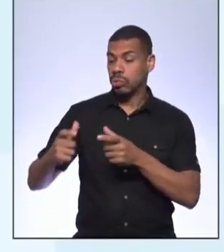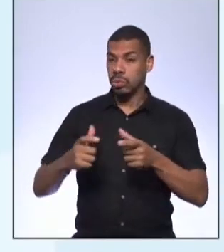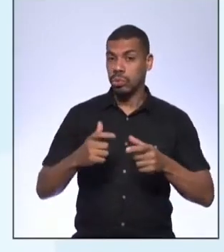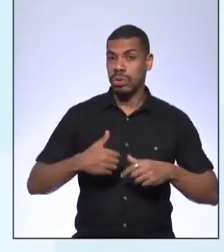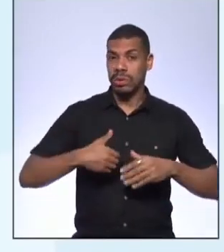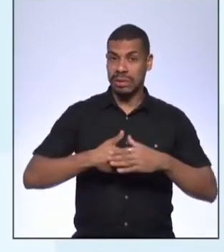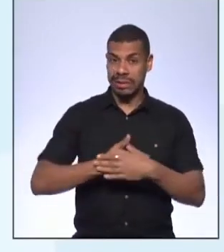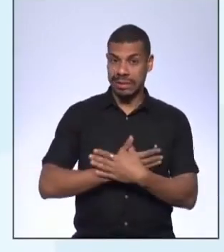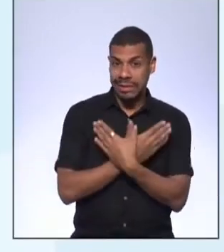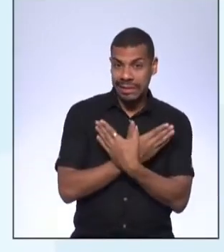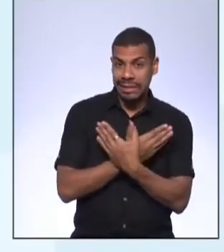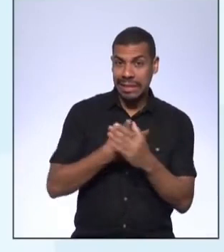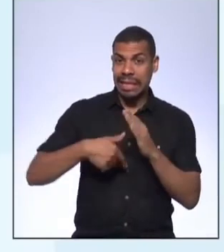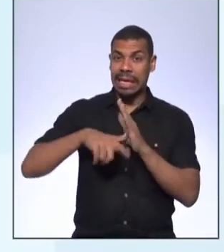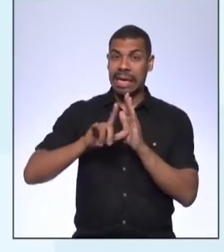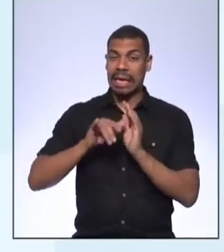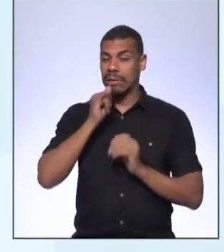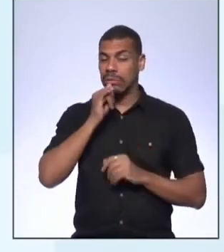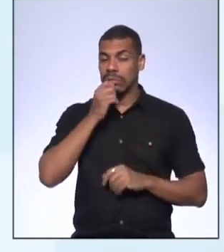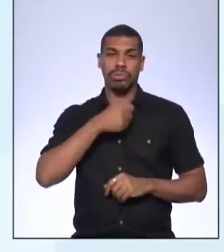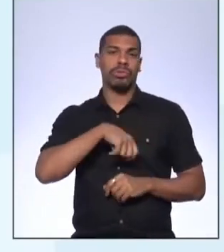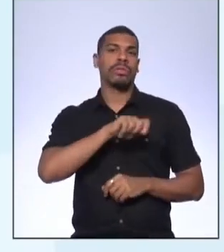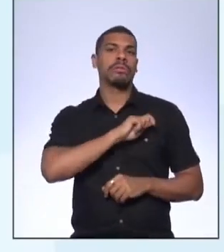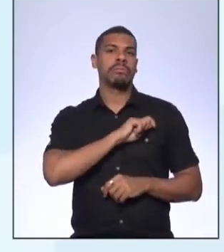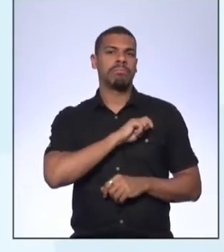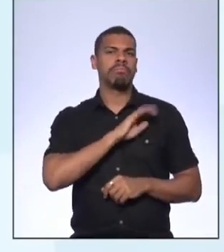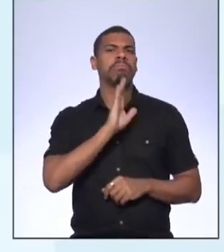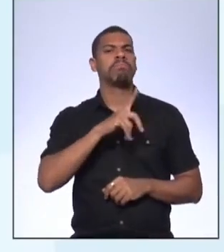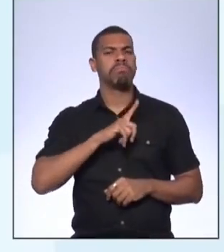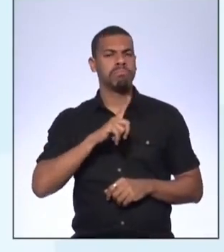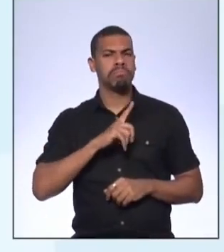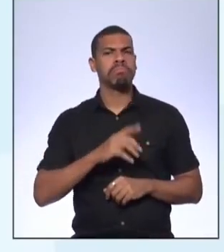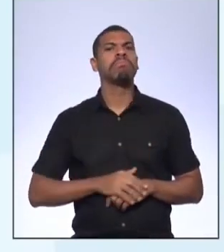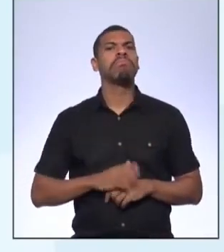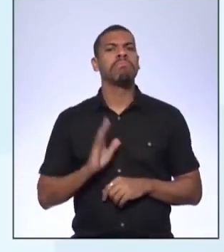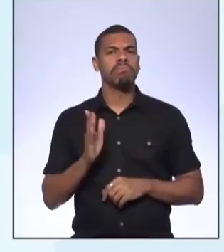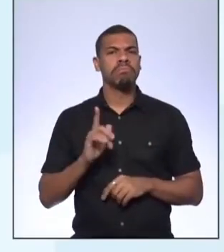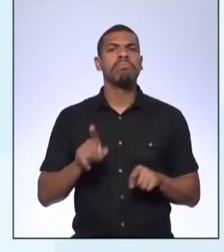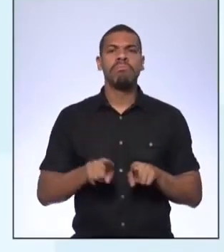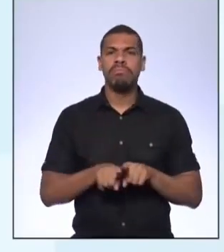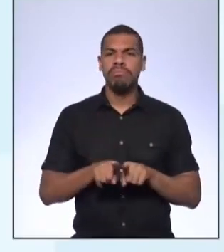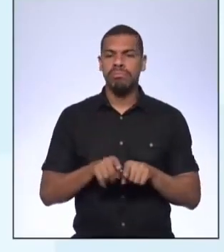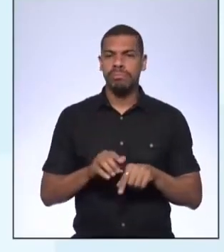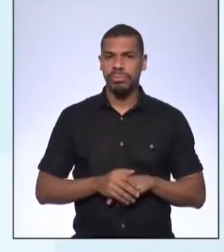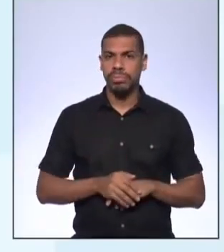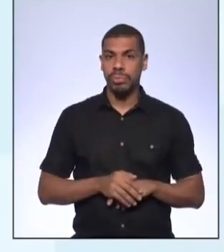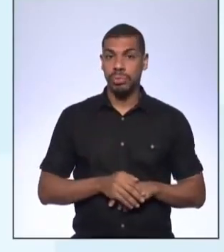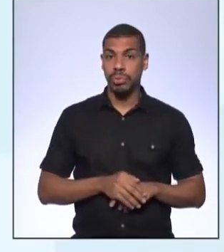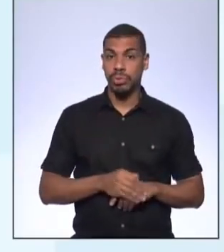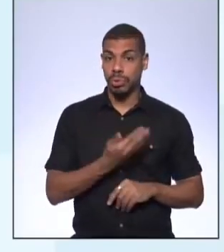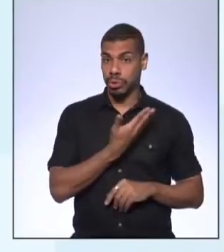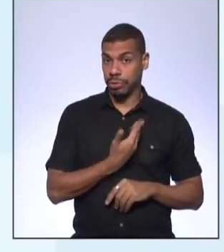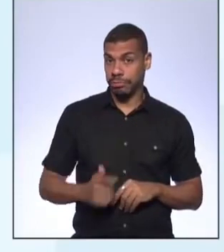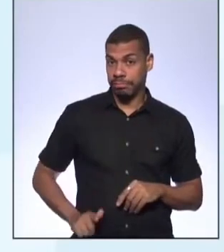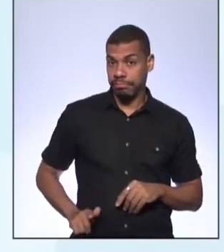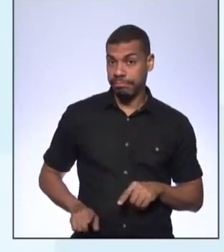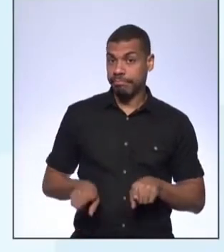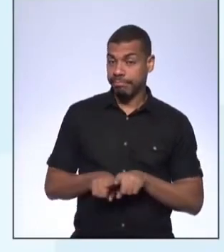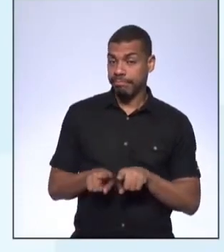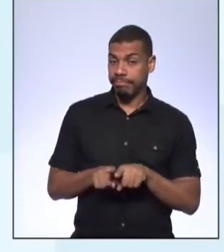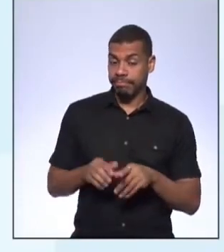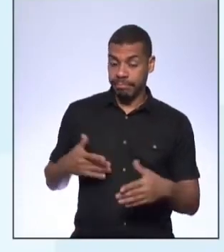astecas, desde antes da chegada dos espanhóis, ele já era sede, né, do governo, desde os astecas até